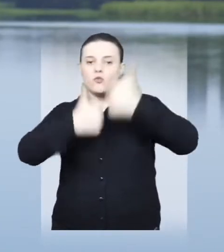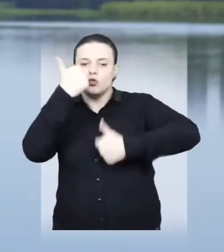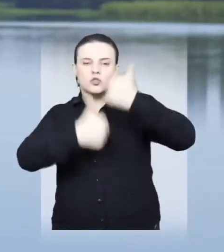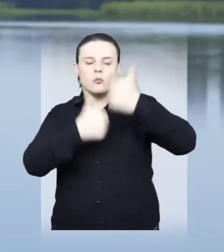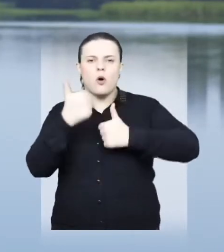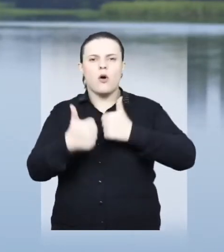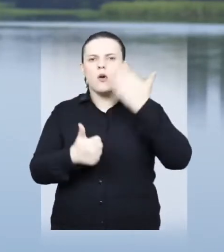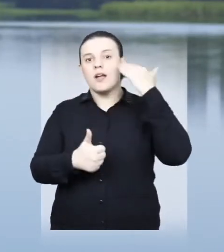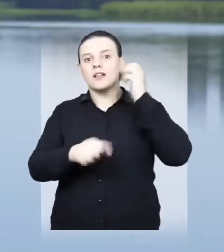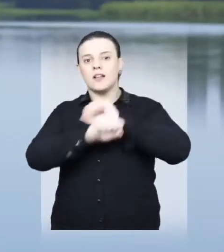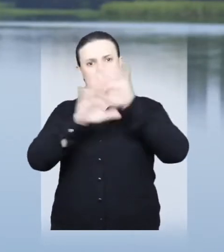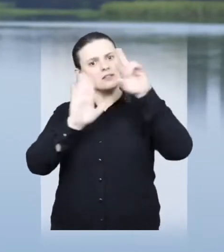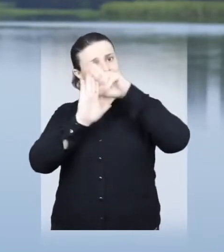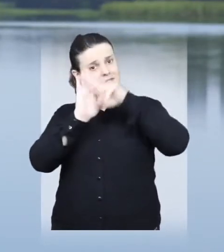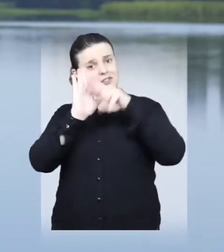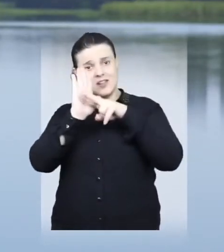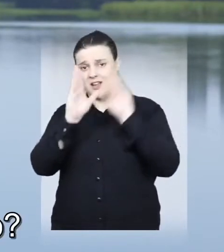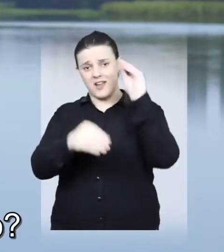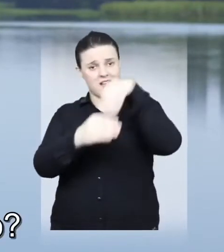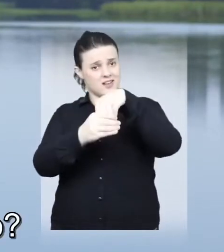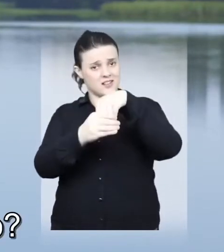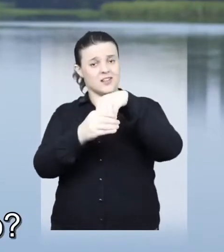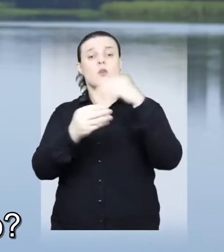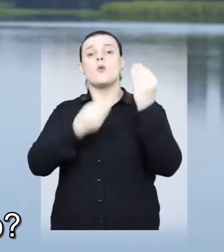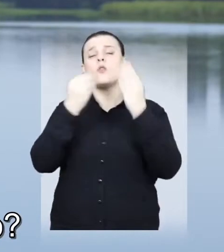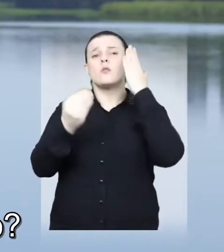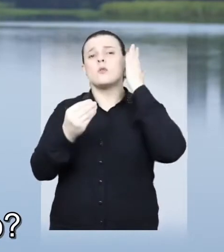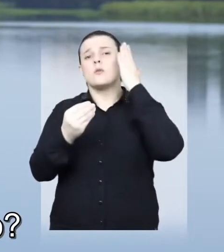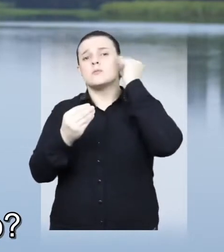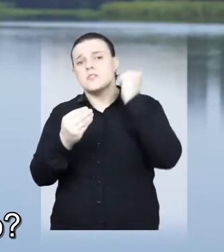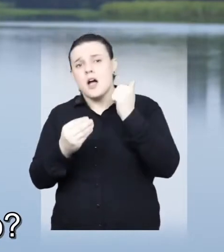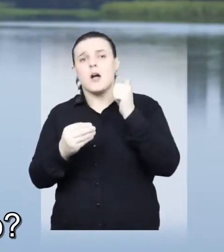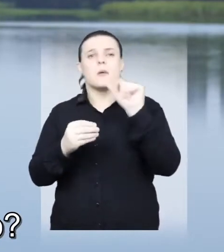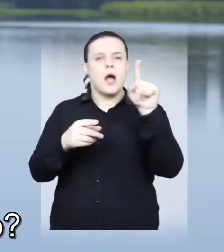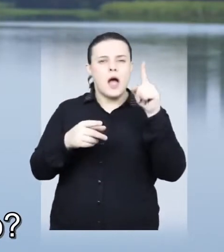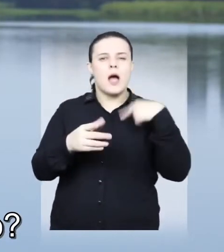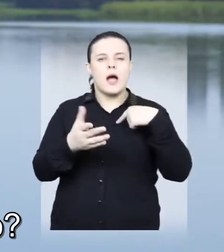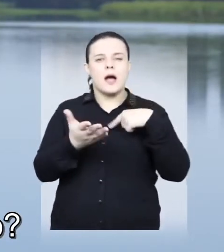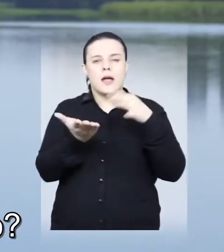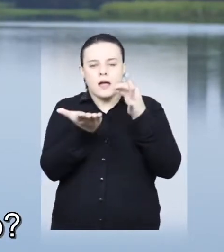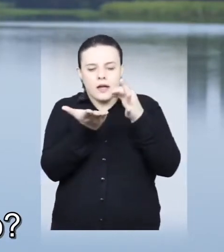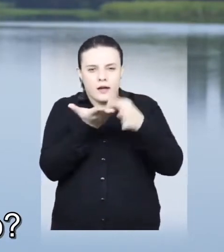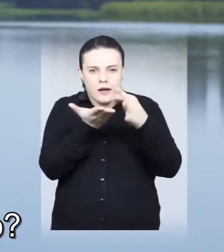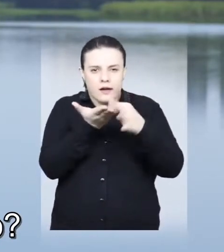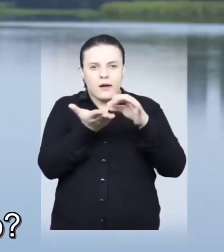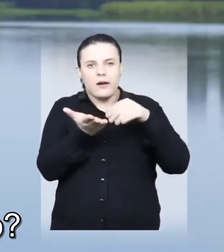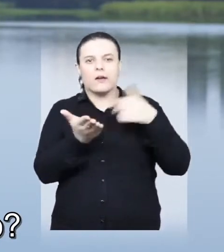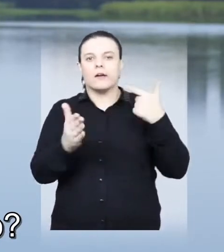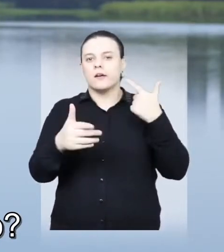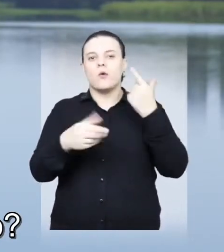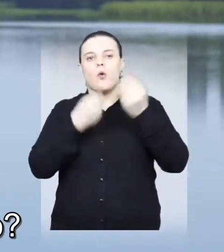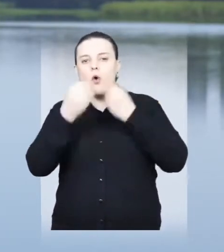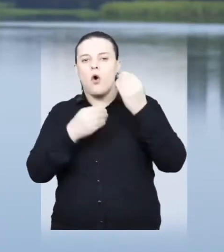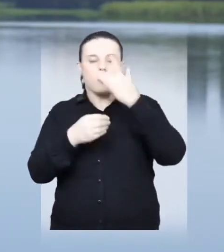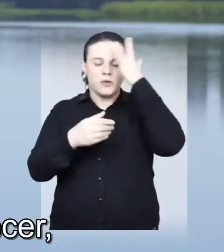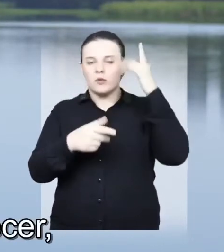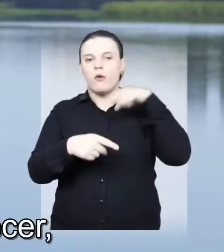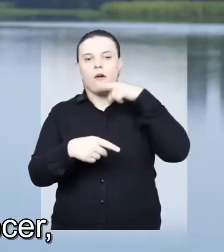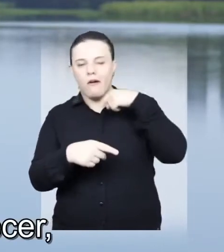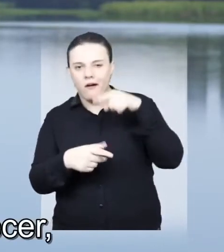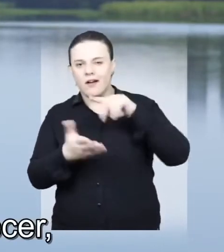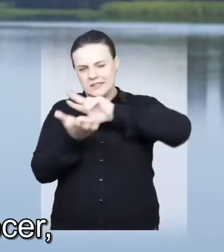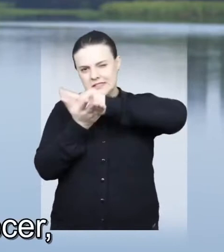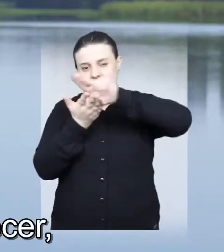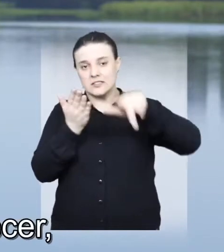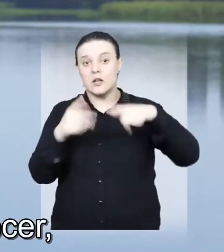futebol? Né? Tantas regras, né? Quando é que a pessoa sabe que é escanteio, que é lateral, que é impedimento? Porque as